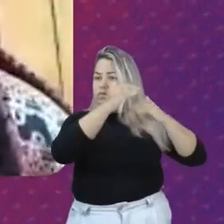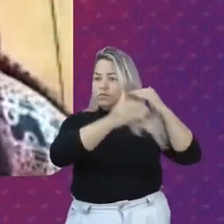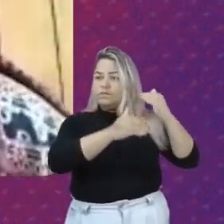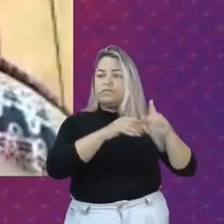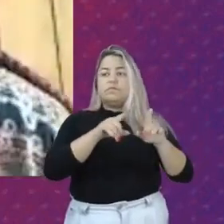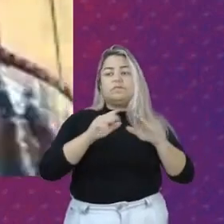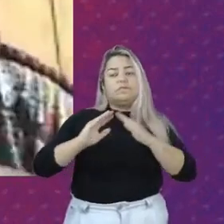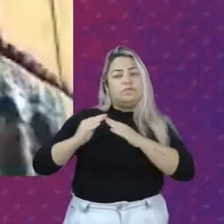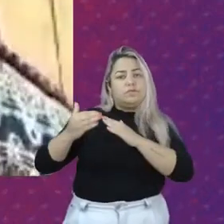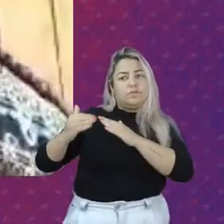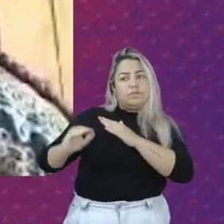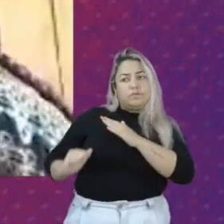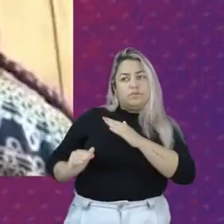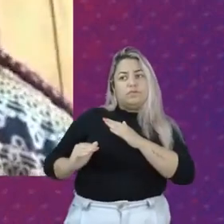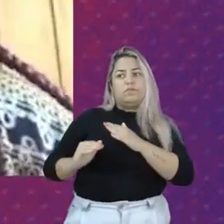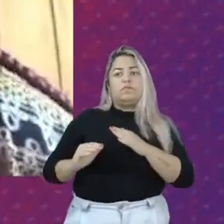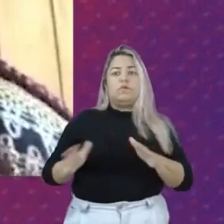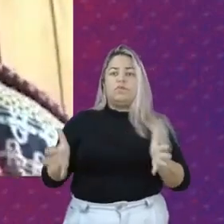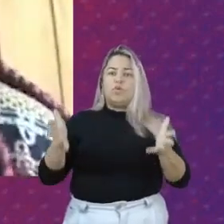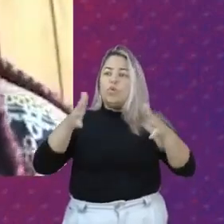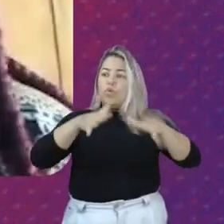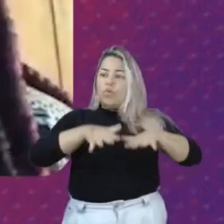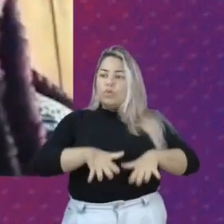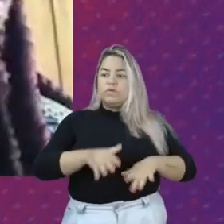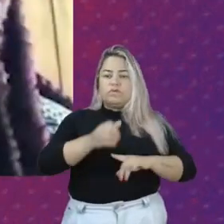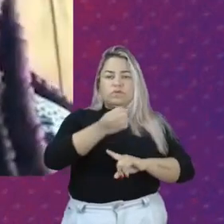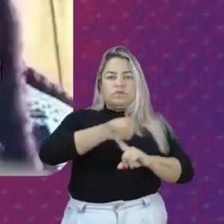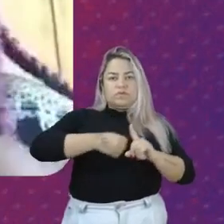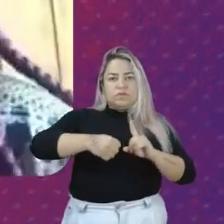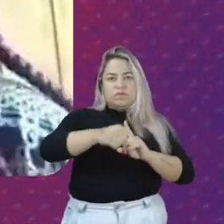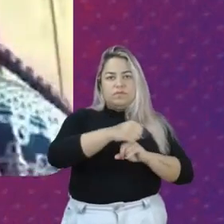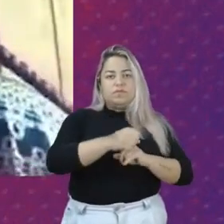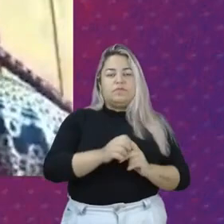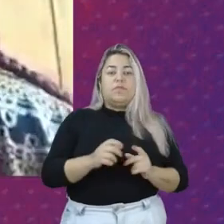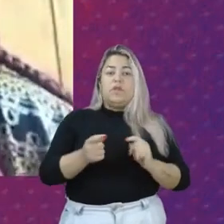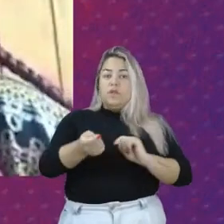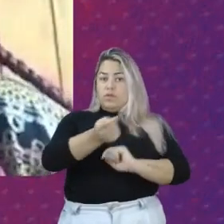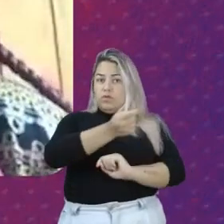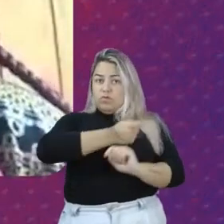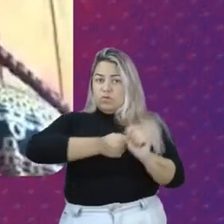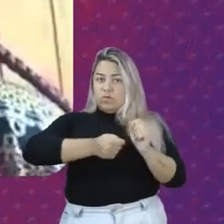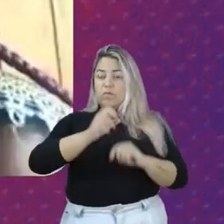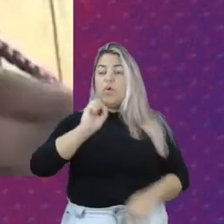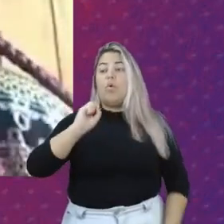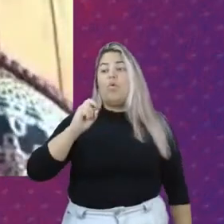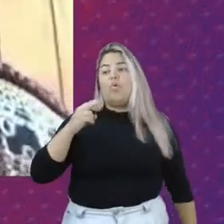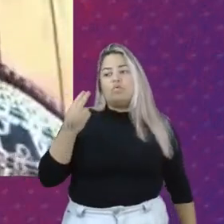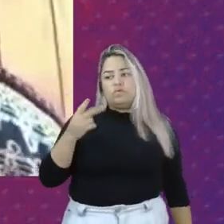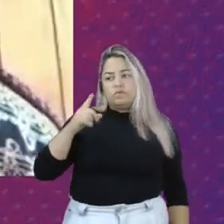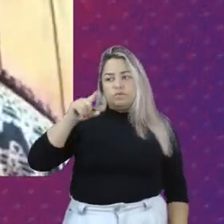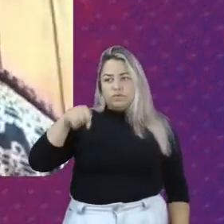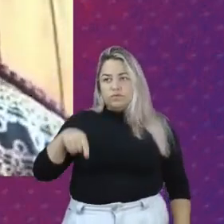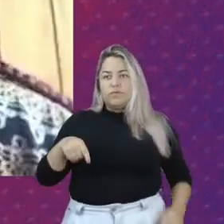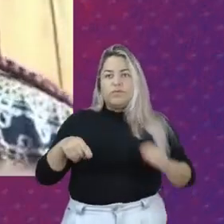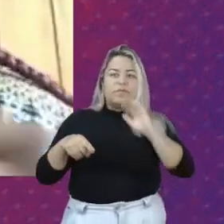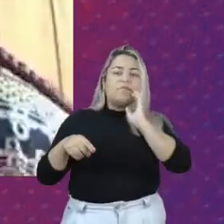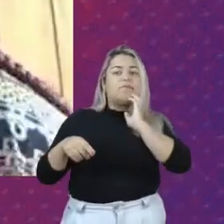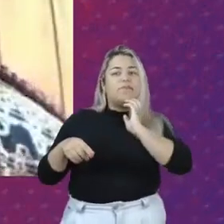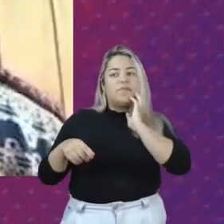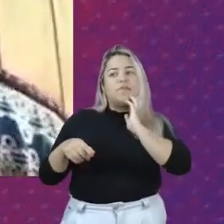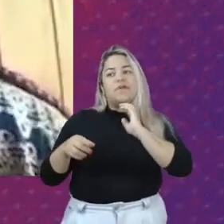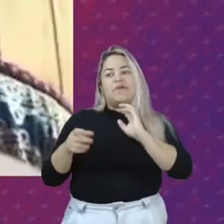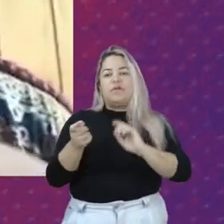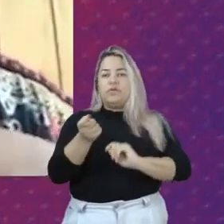as favelas, para a sua inclusão social e econômica, ou seja, há uma pujança econômica,